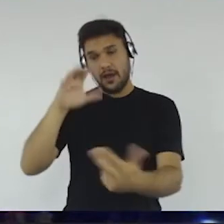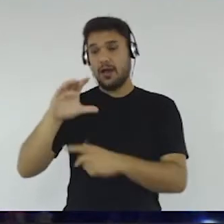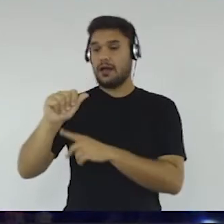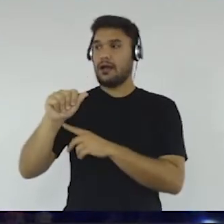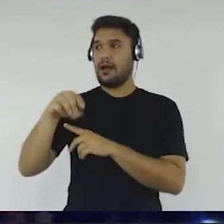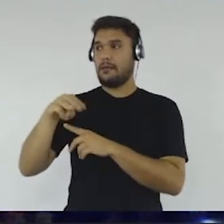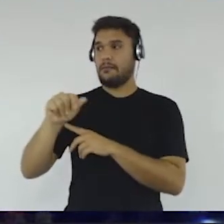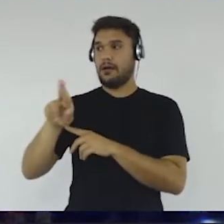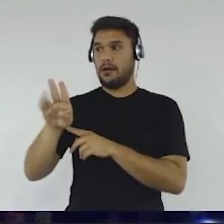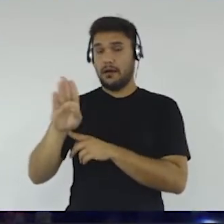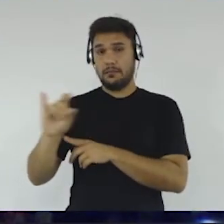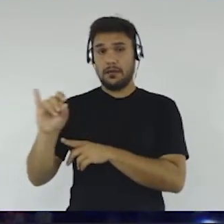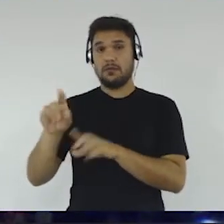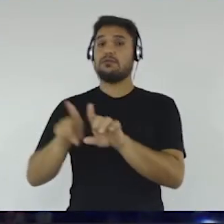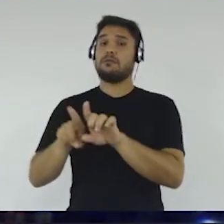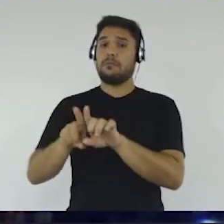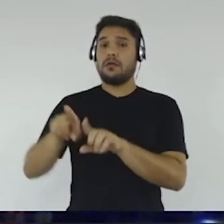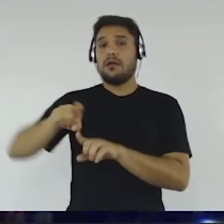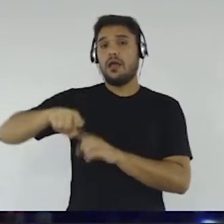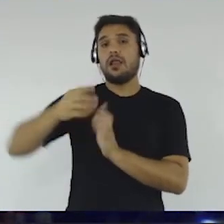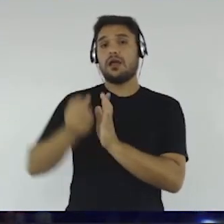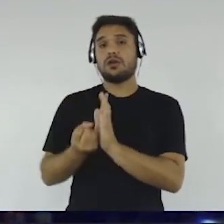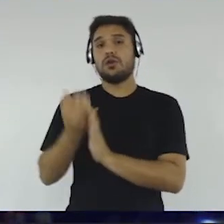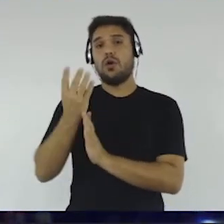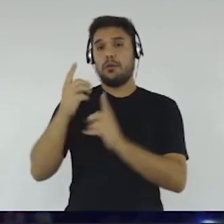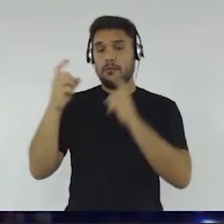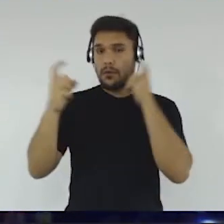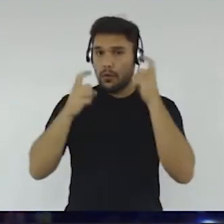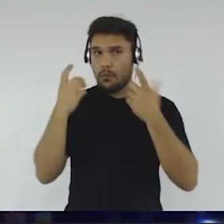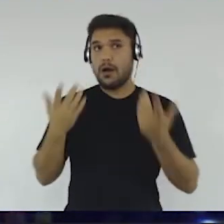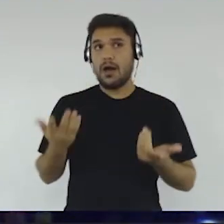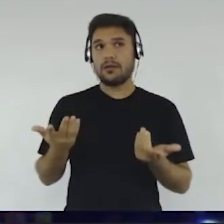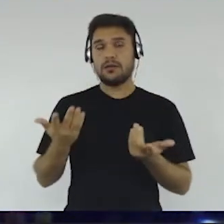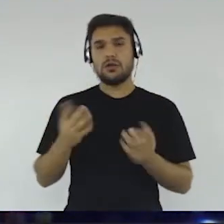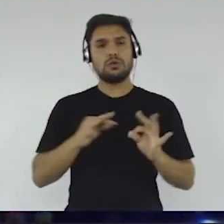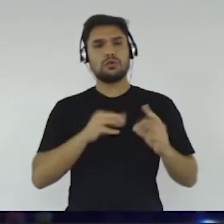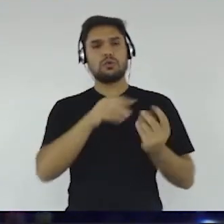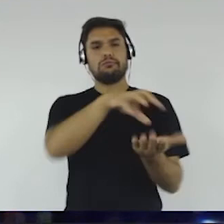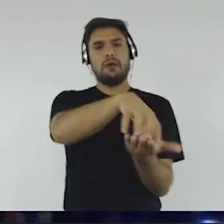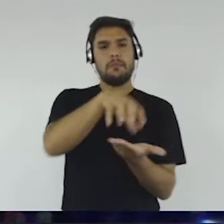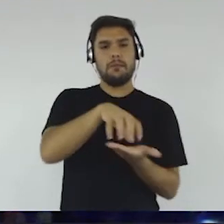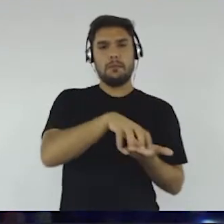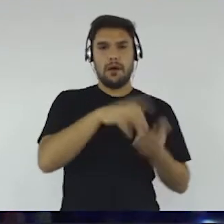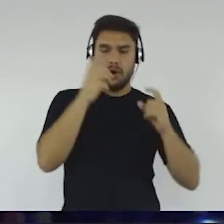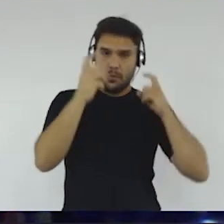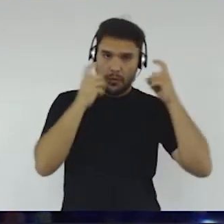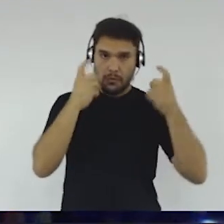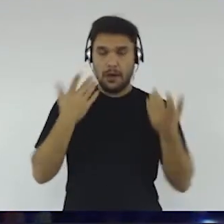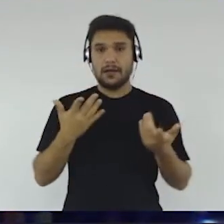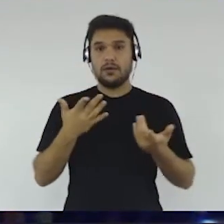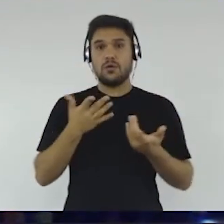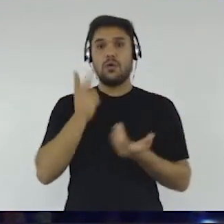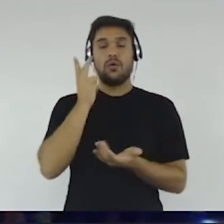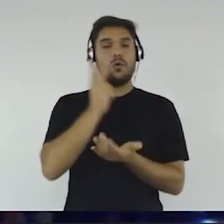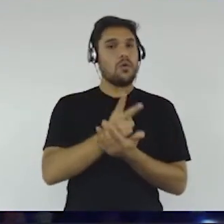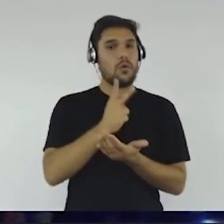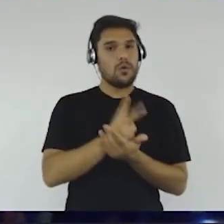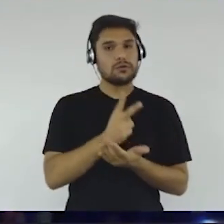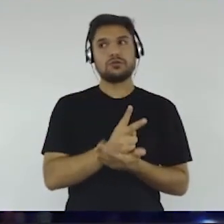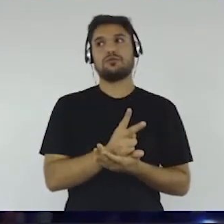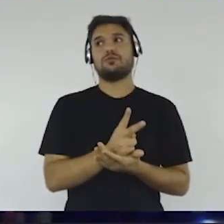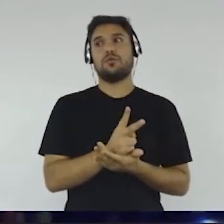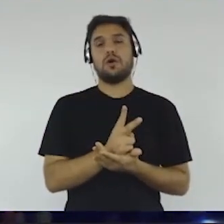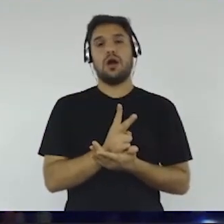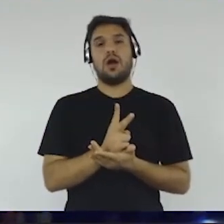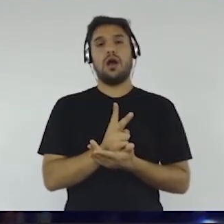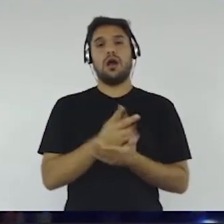Camarb instituiu, preocupada, na verdade, todas as câmaras estiveram preocupadas com a manutenção